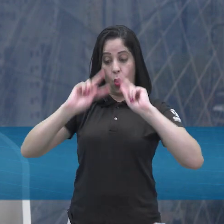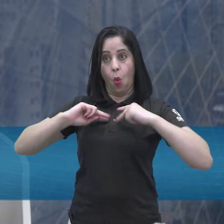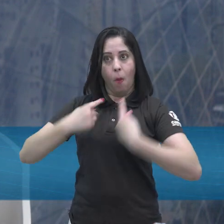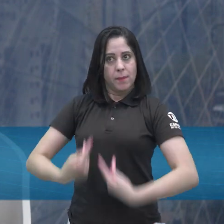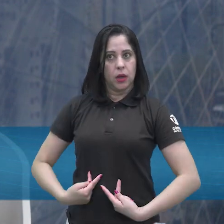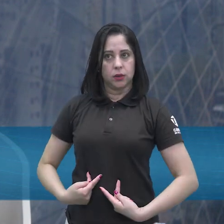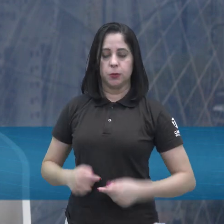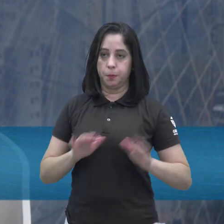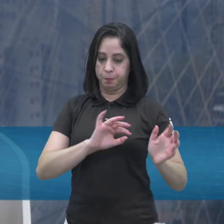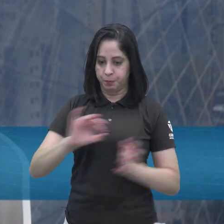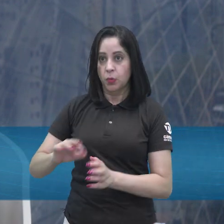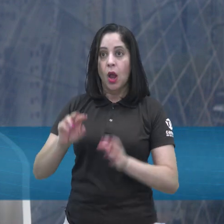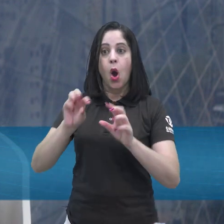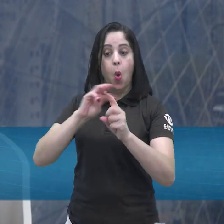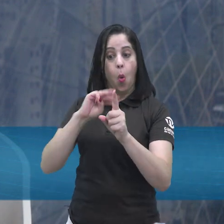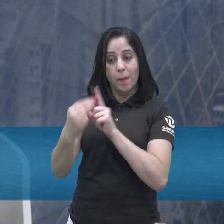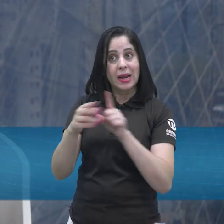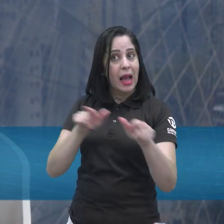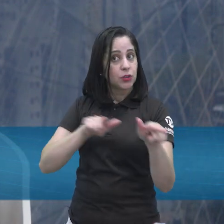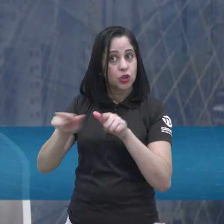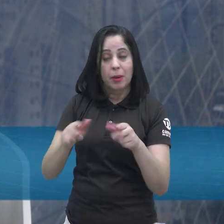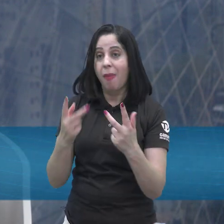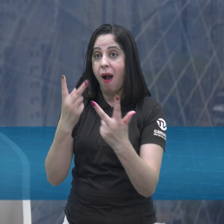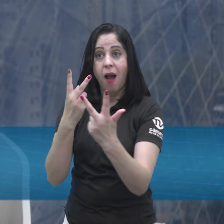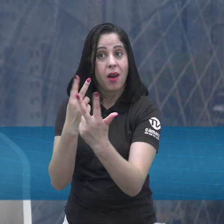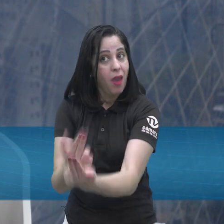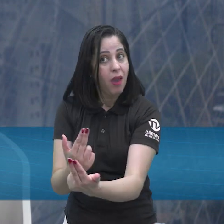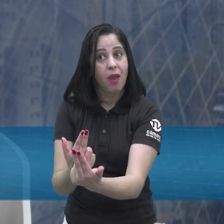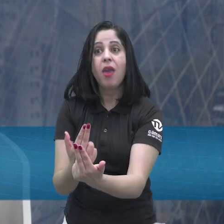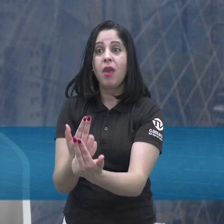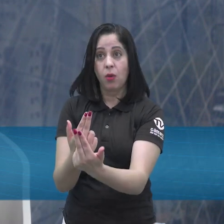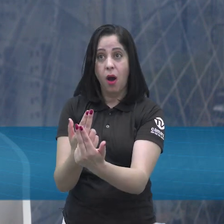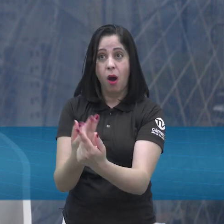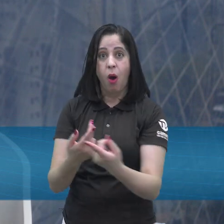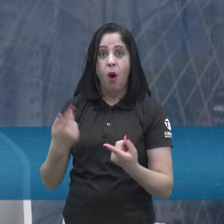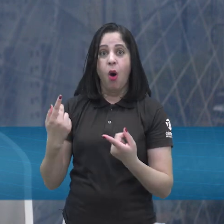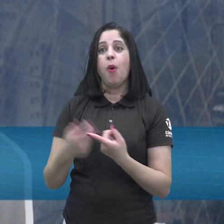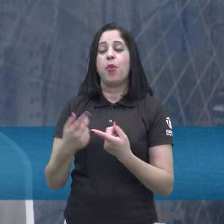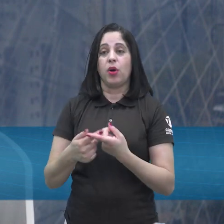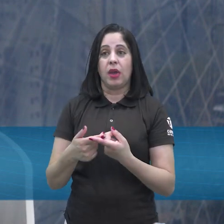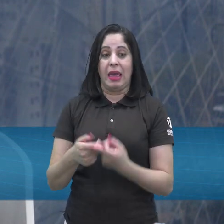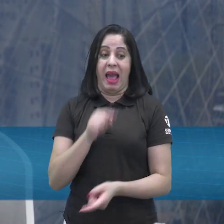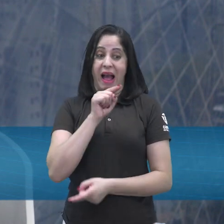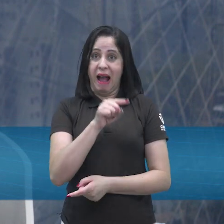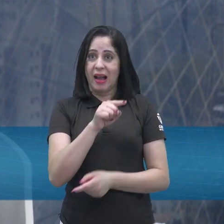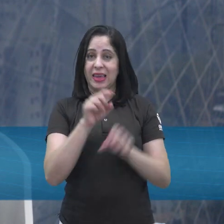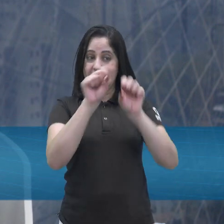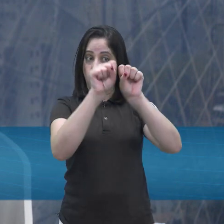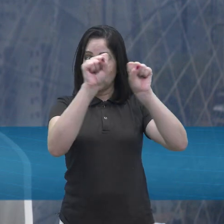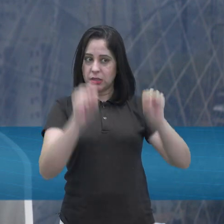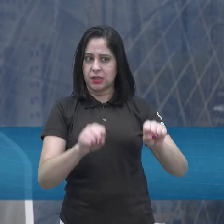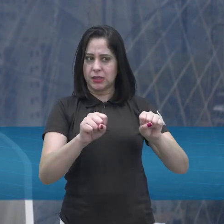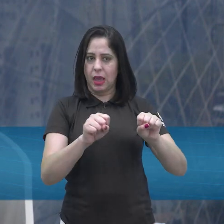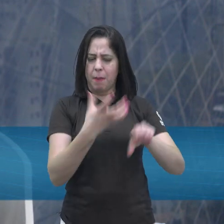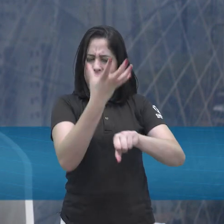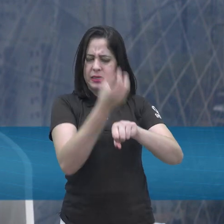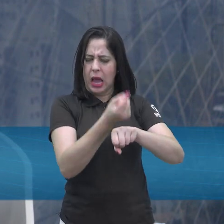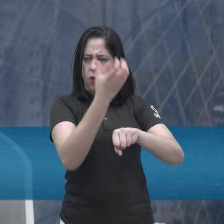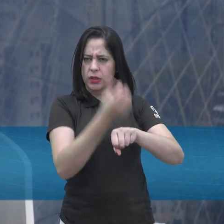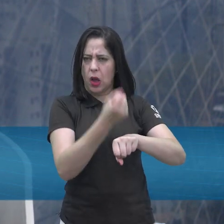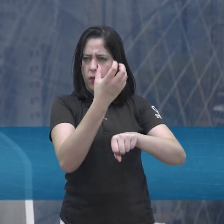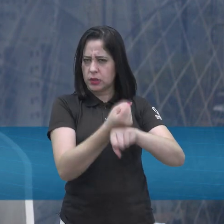não foge a essa regra. Nós também alimentamos essas mesmas plataformas que hoje se alimentam de dados para produzir